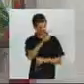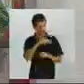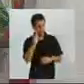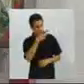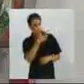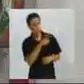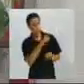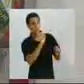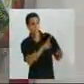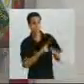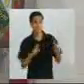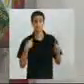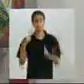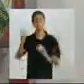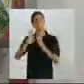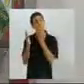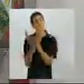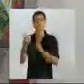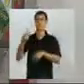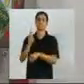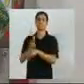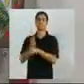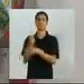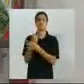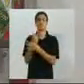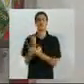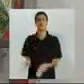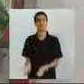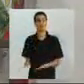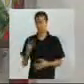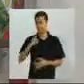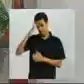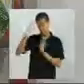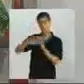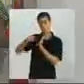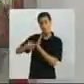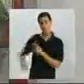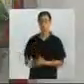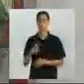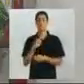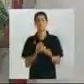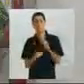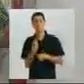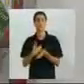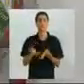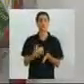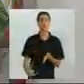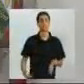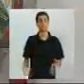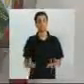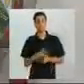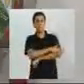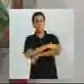precisamos da segurança lá na nossa escola, infelizmente tem trombadinhas lá, tem traficantes lá, enfim, nas